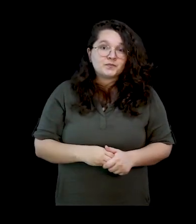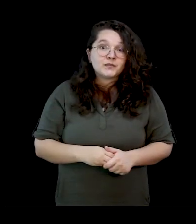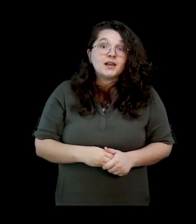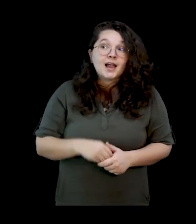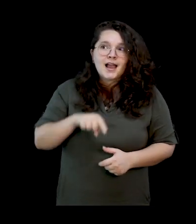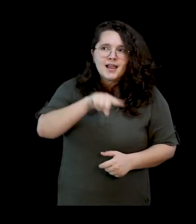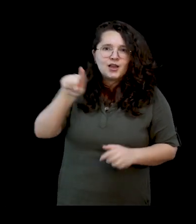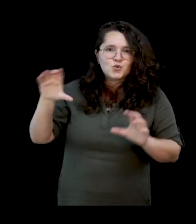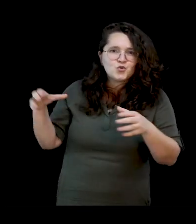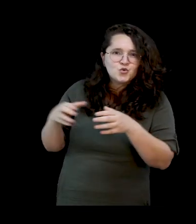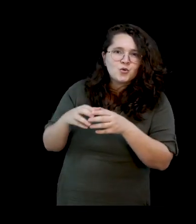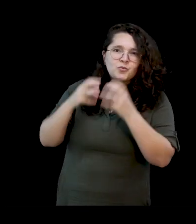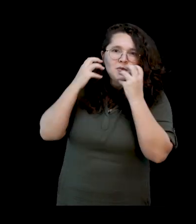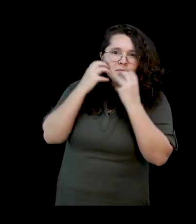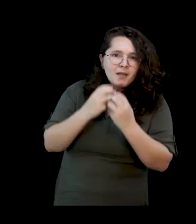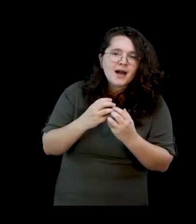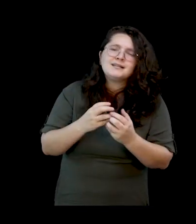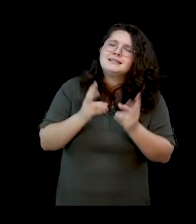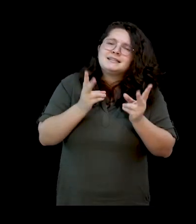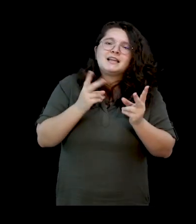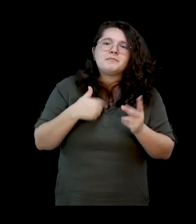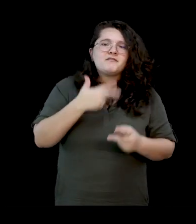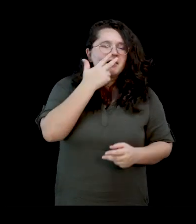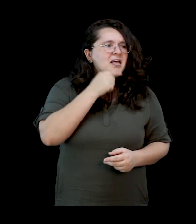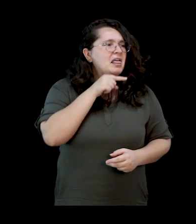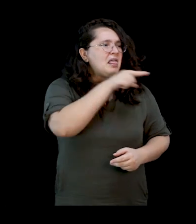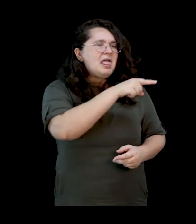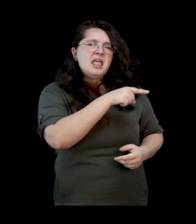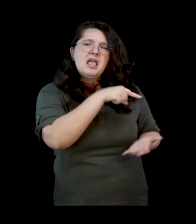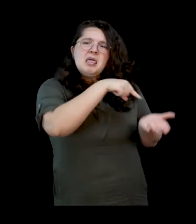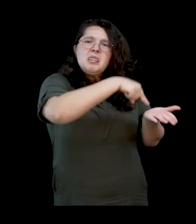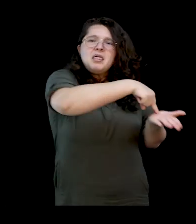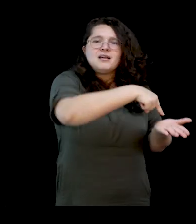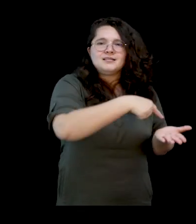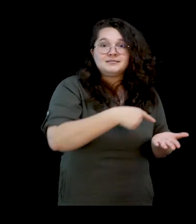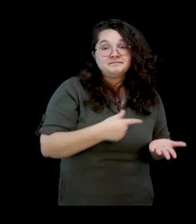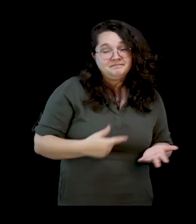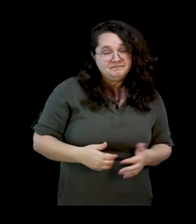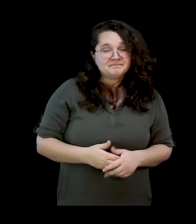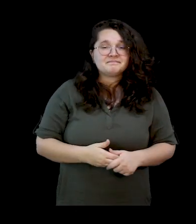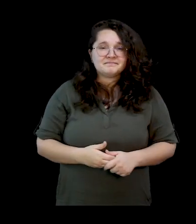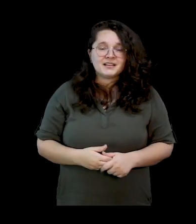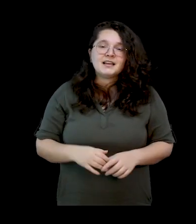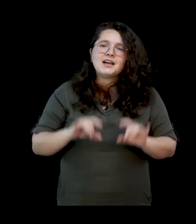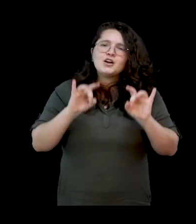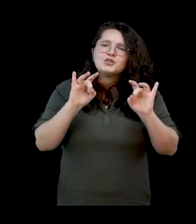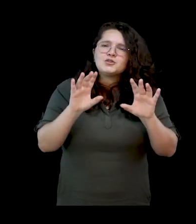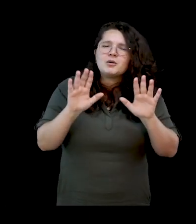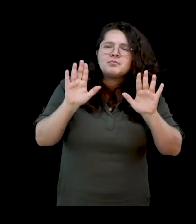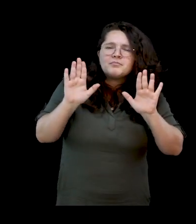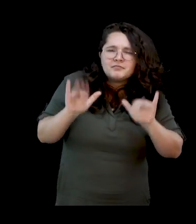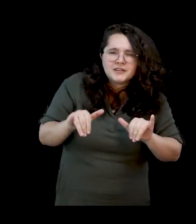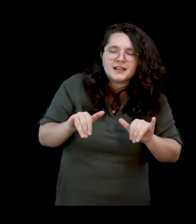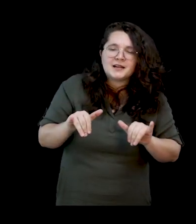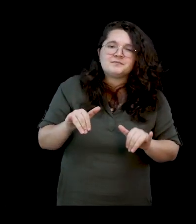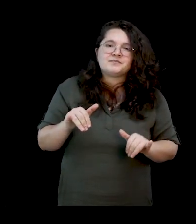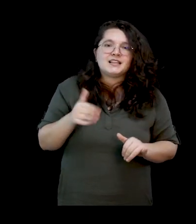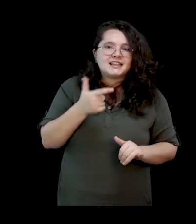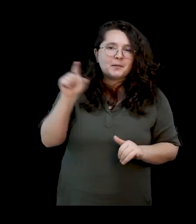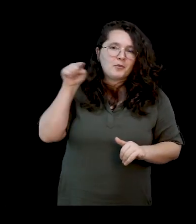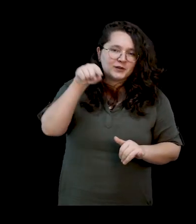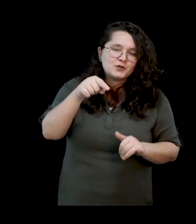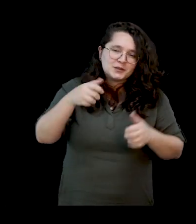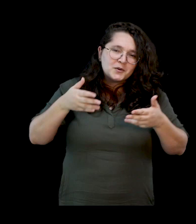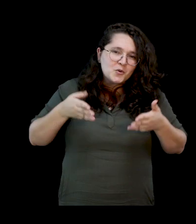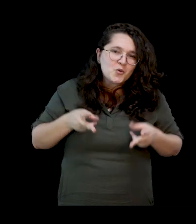embora ele seja acusado pelos marxistas de ser um idealista. Realmente, eu gostaria só de finalizar minha intervenção aqui, antes